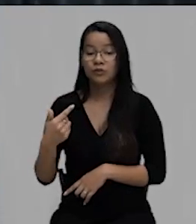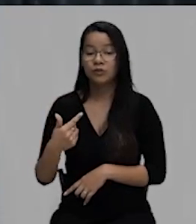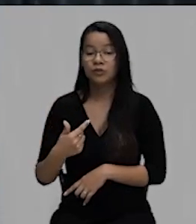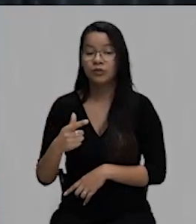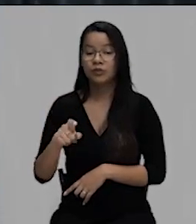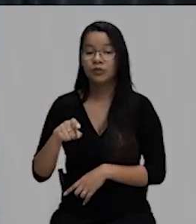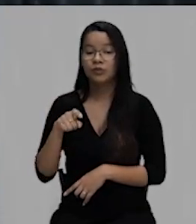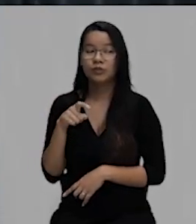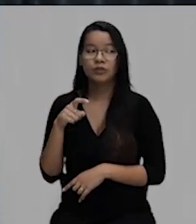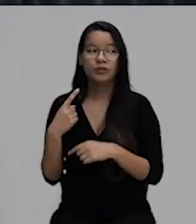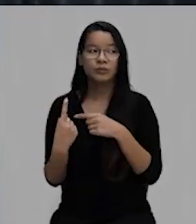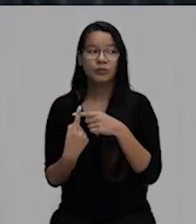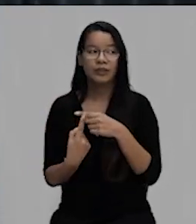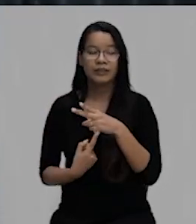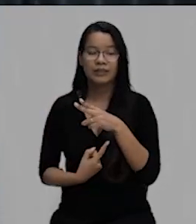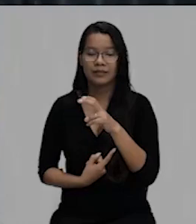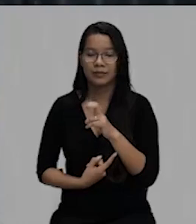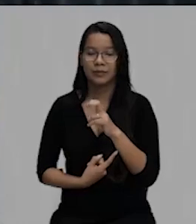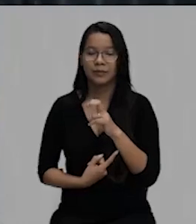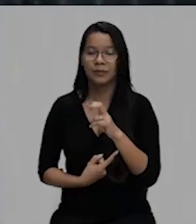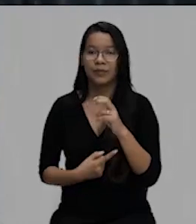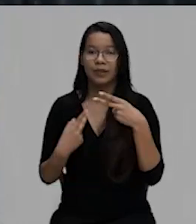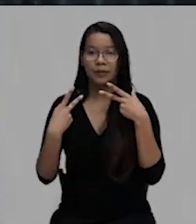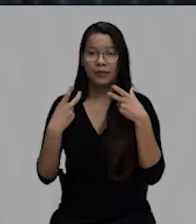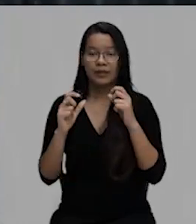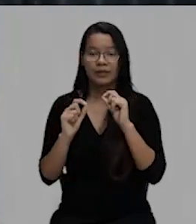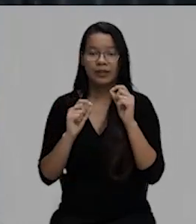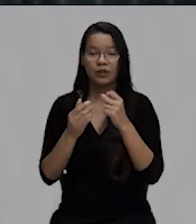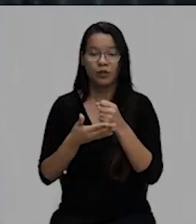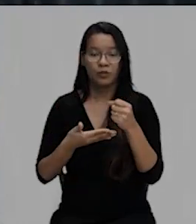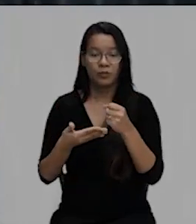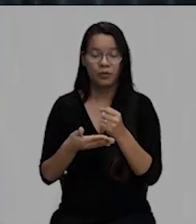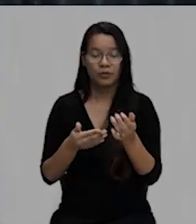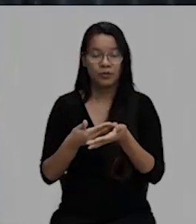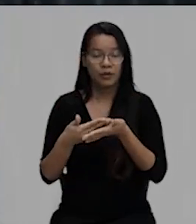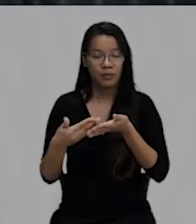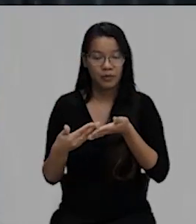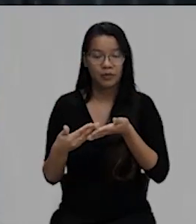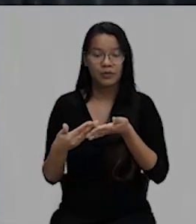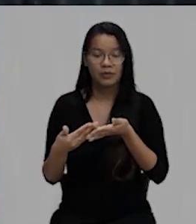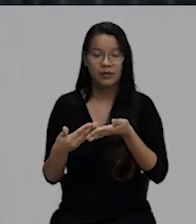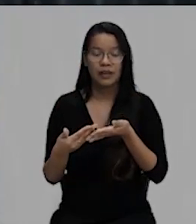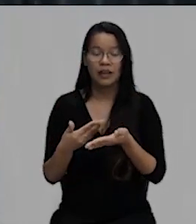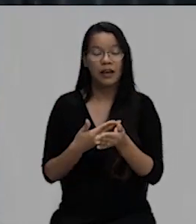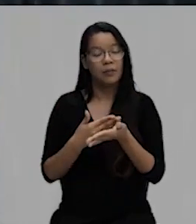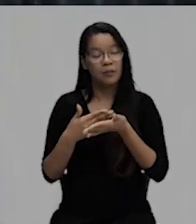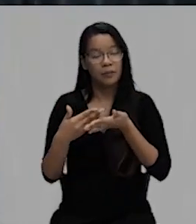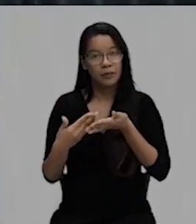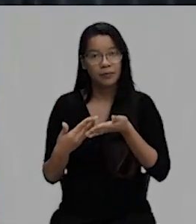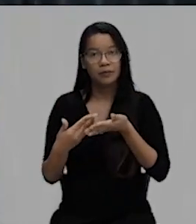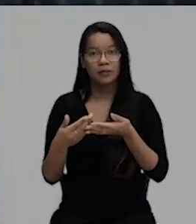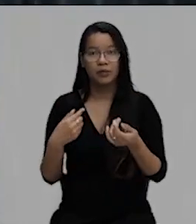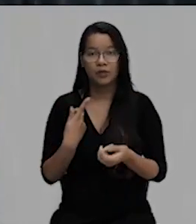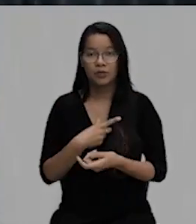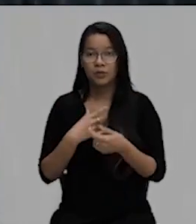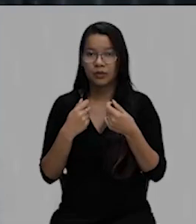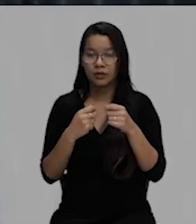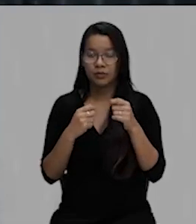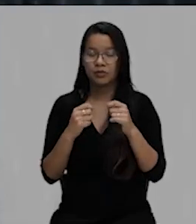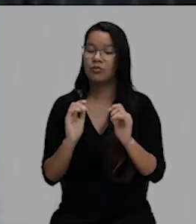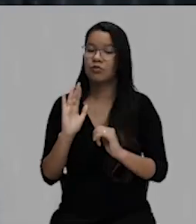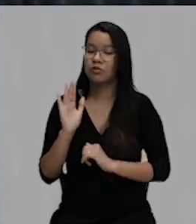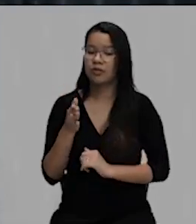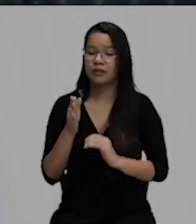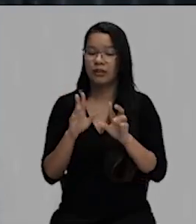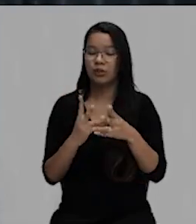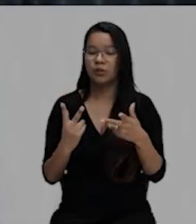base. Essa base aqui, o número 4, maior do que zero, me permite direto igualar os logaritmandos. E